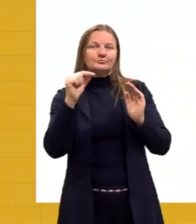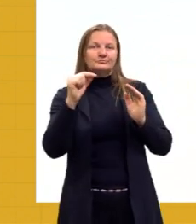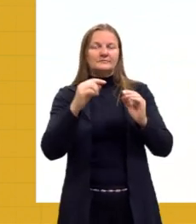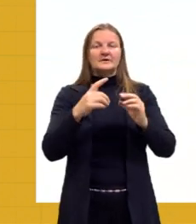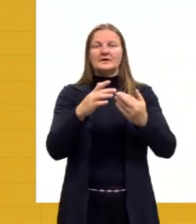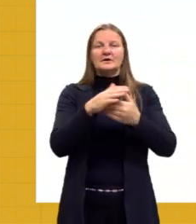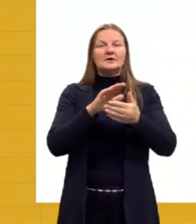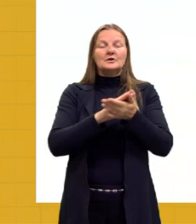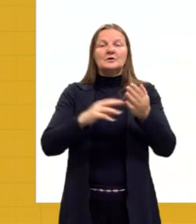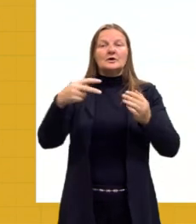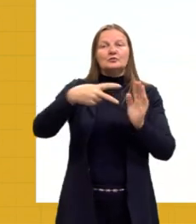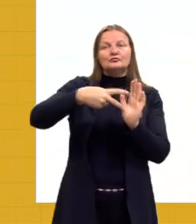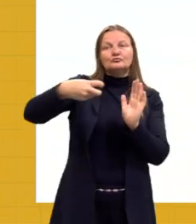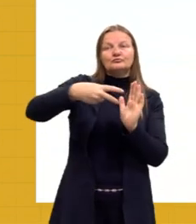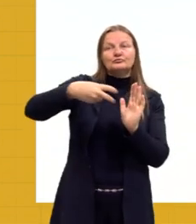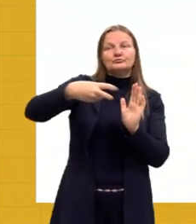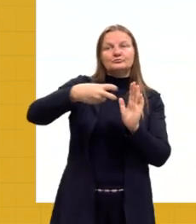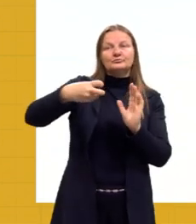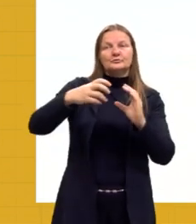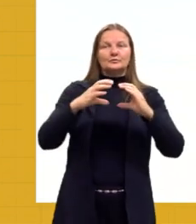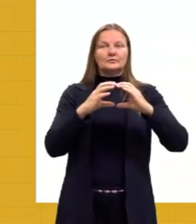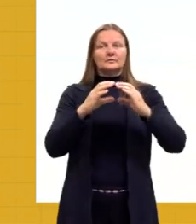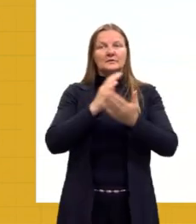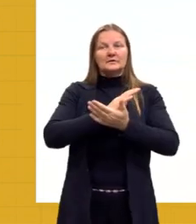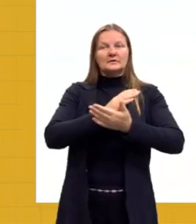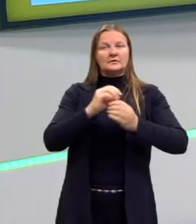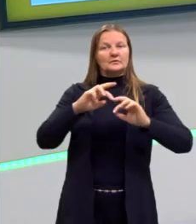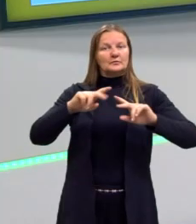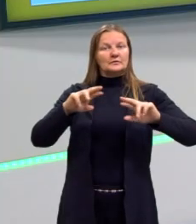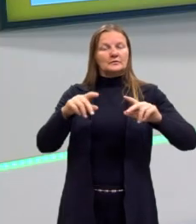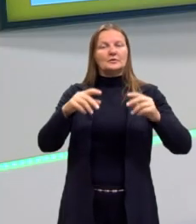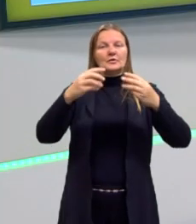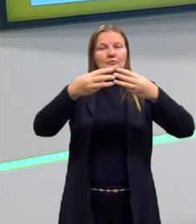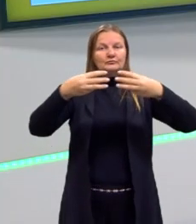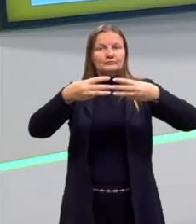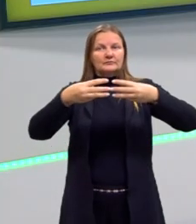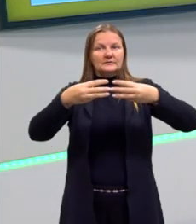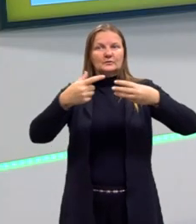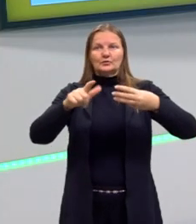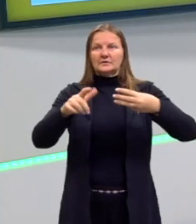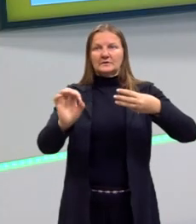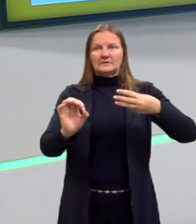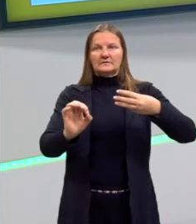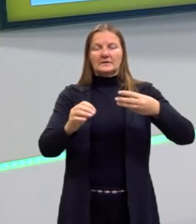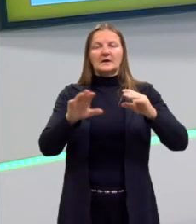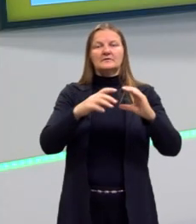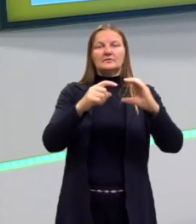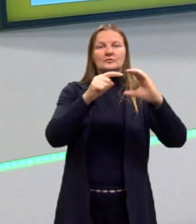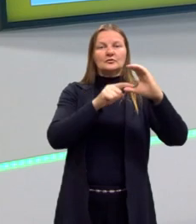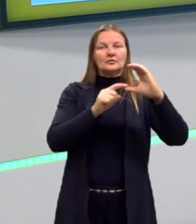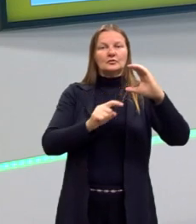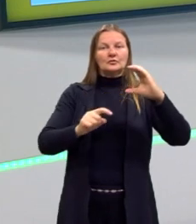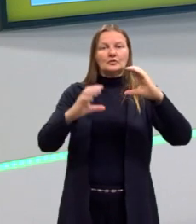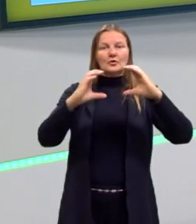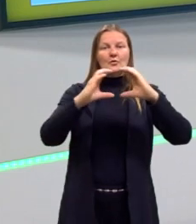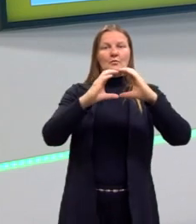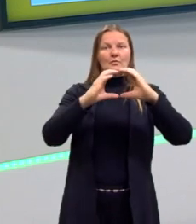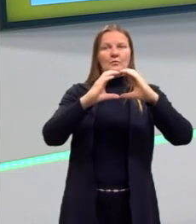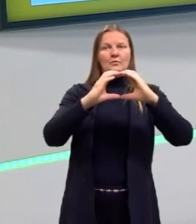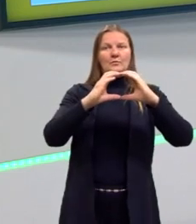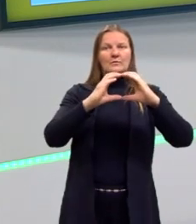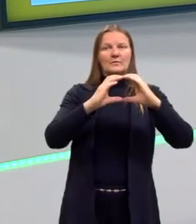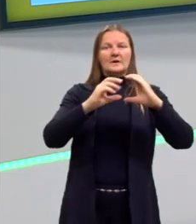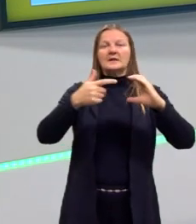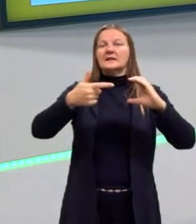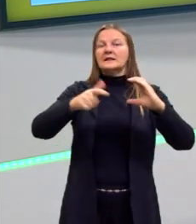as duplas ligações intermediárias né a gente vai entender direitinho é quando a cadeia fechada porém não tem